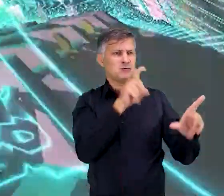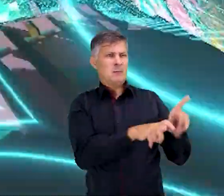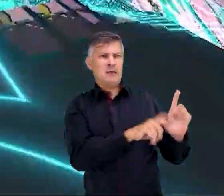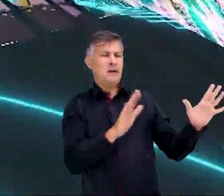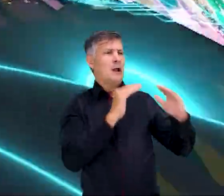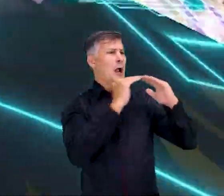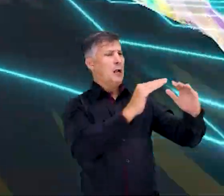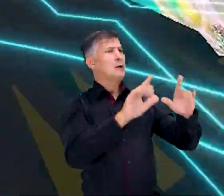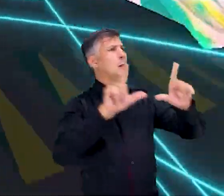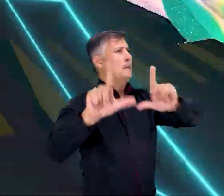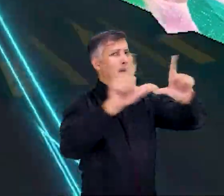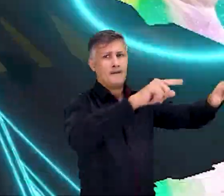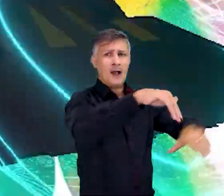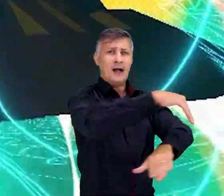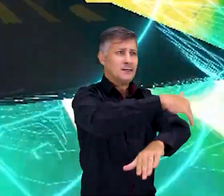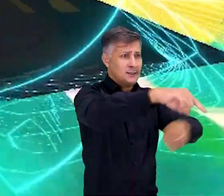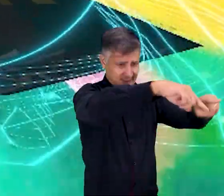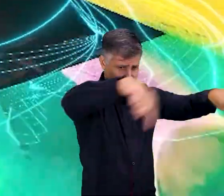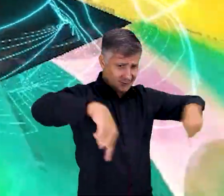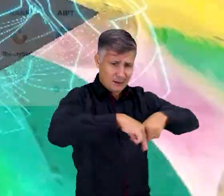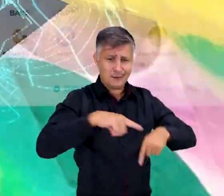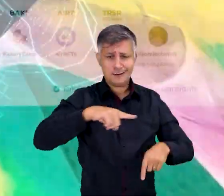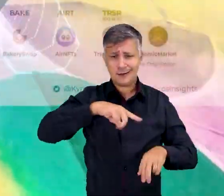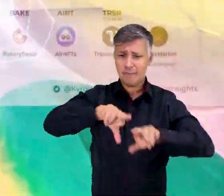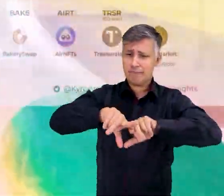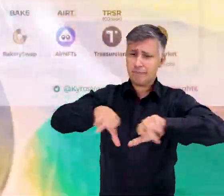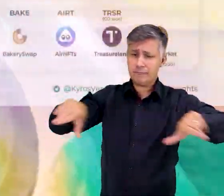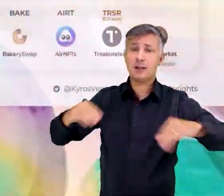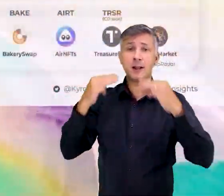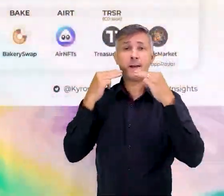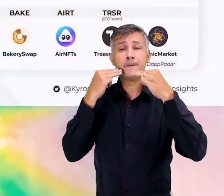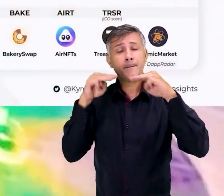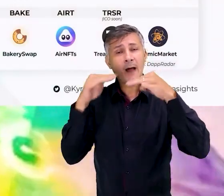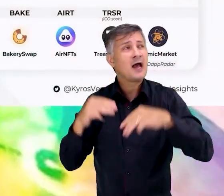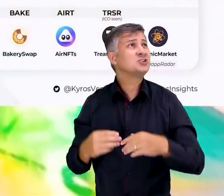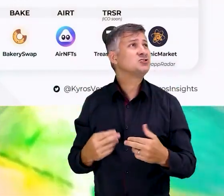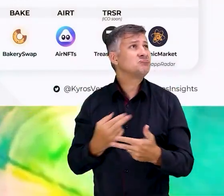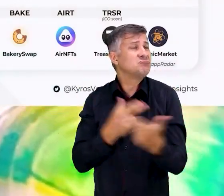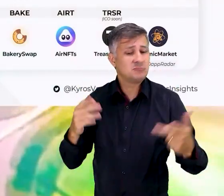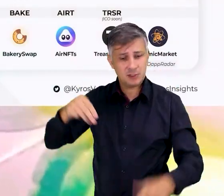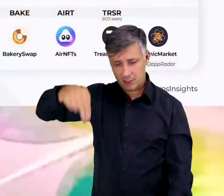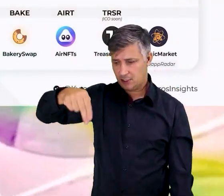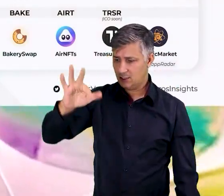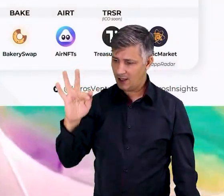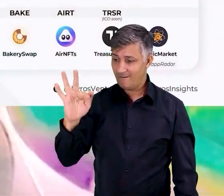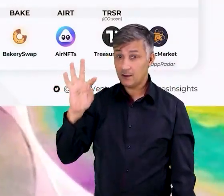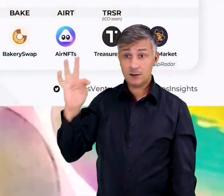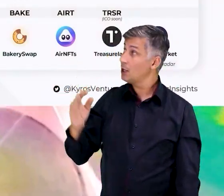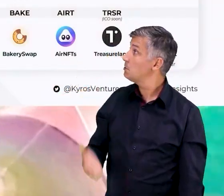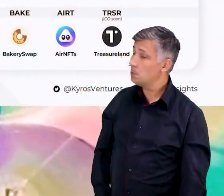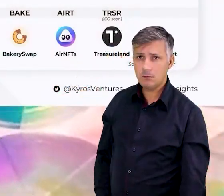meios físicos, como as galerias e os marchands, uma grande diversidade de marketplaces de NFT